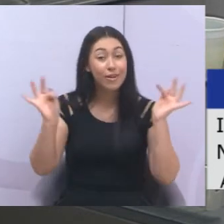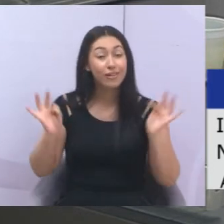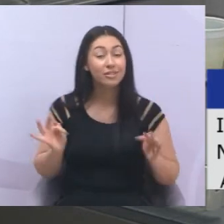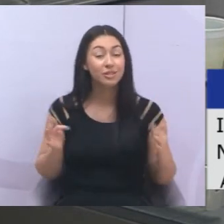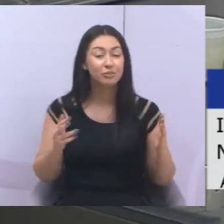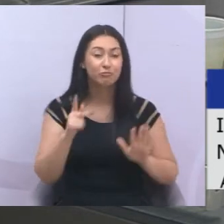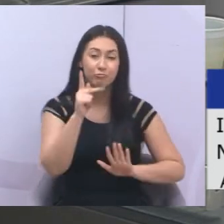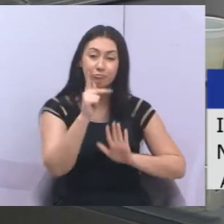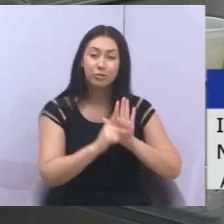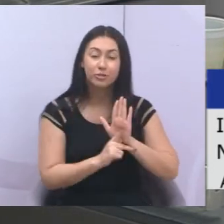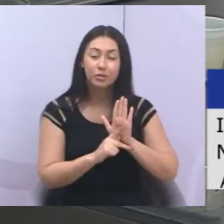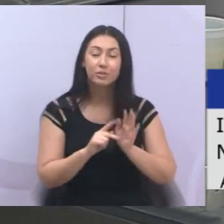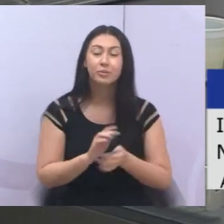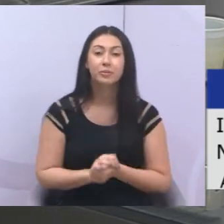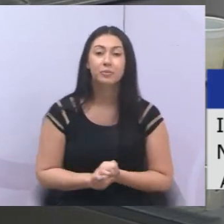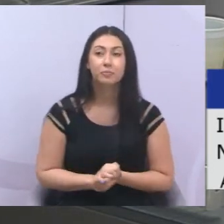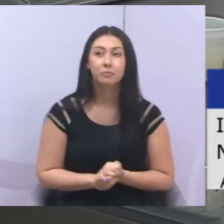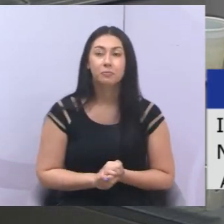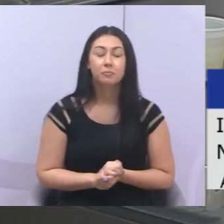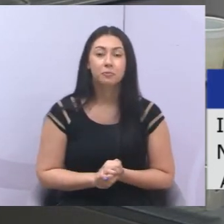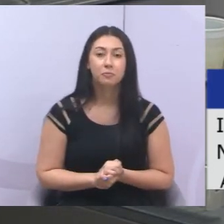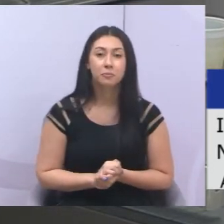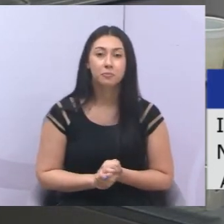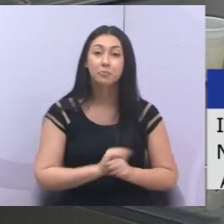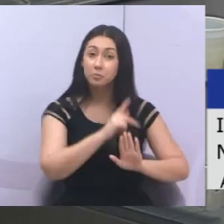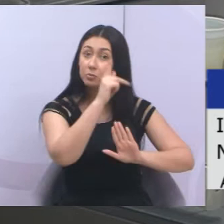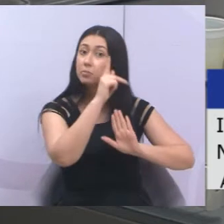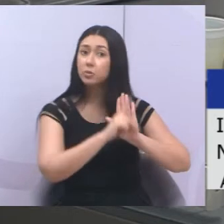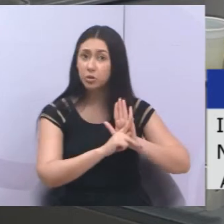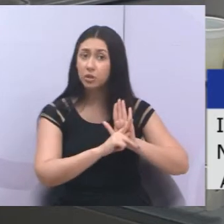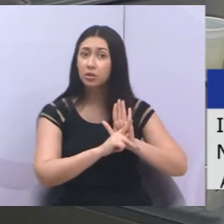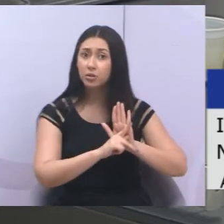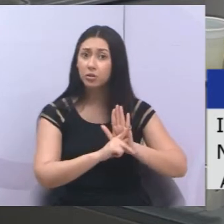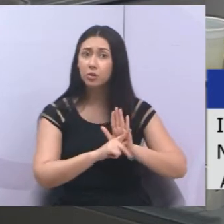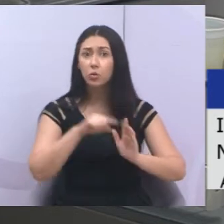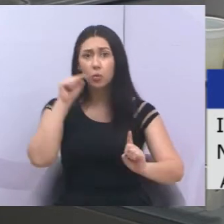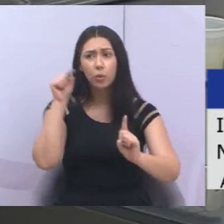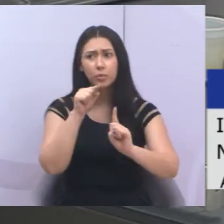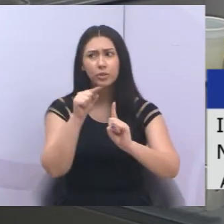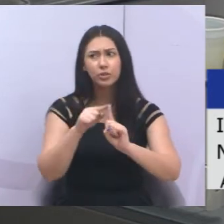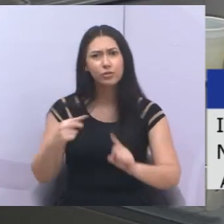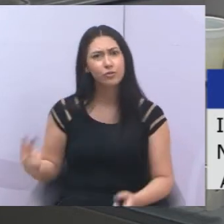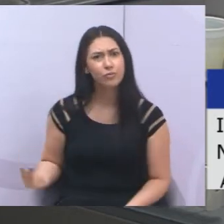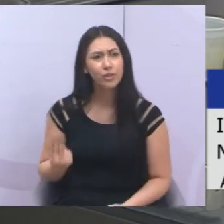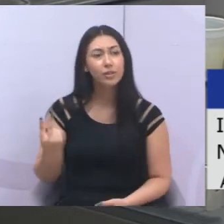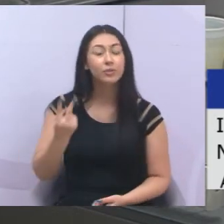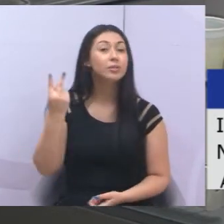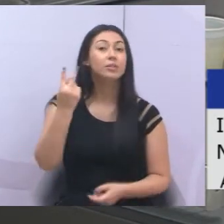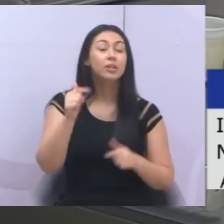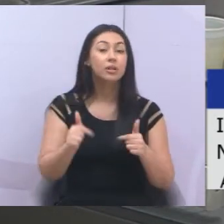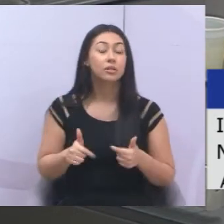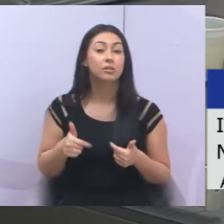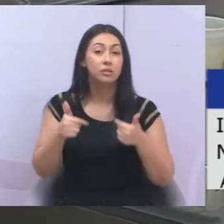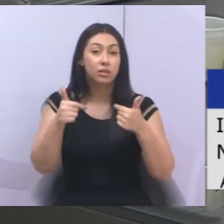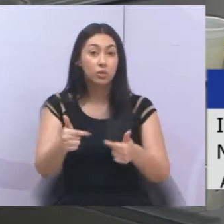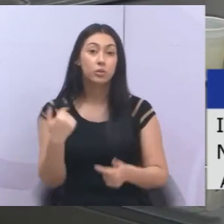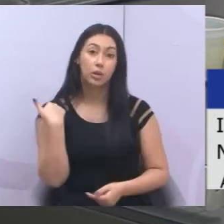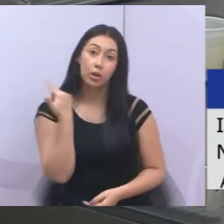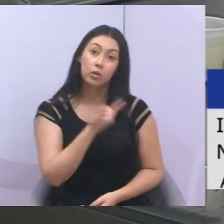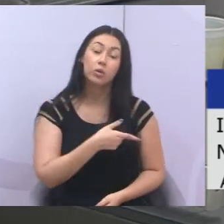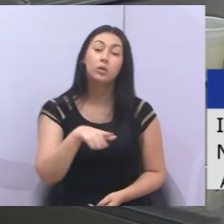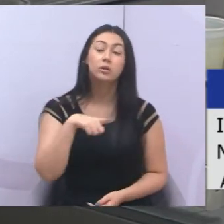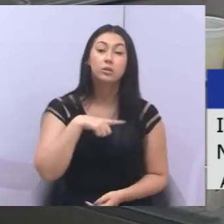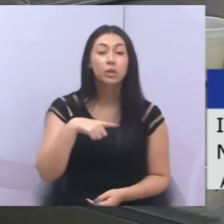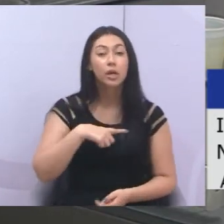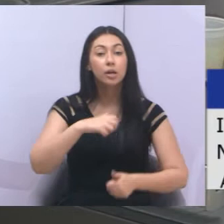projeto. Né? É um projeto que realmente vem para valorizar, né, essa luta, né, que todos nós temos aí